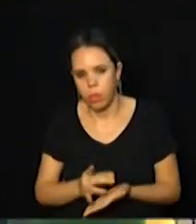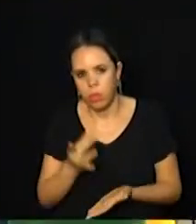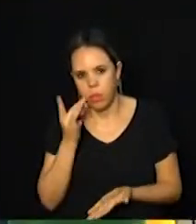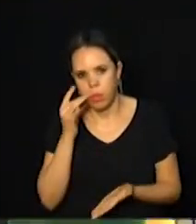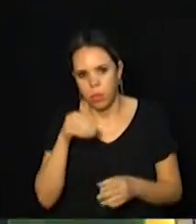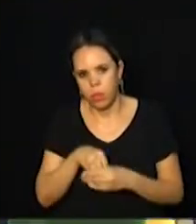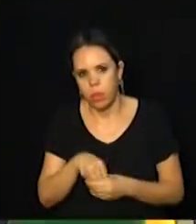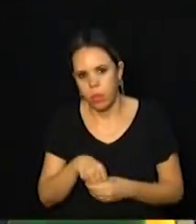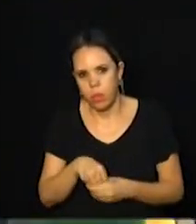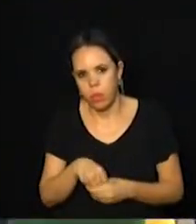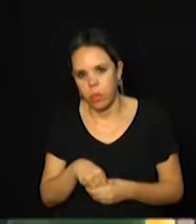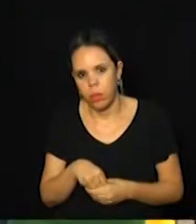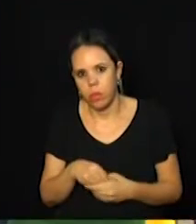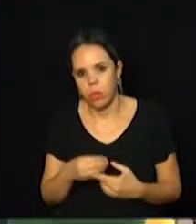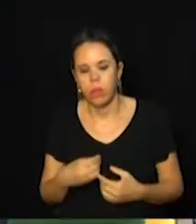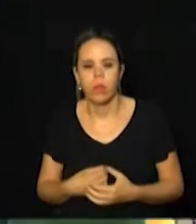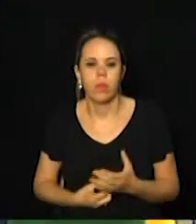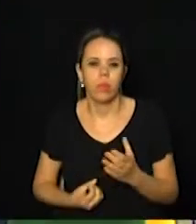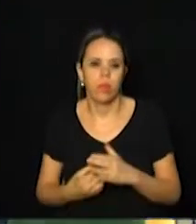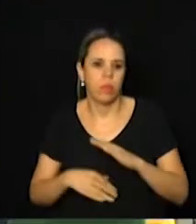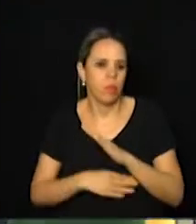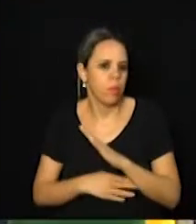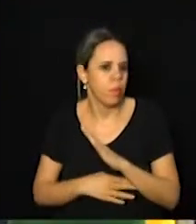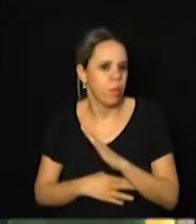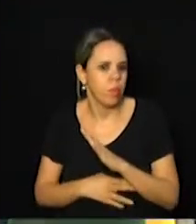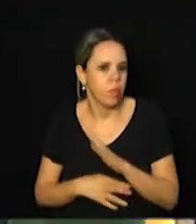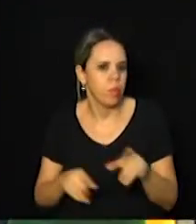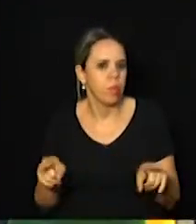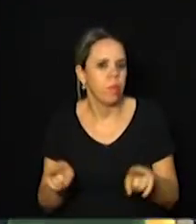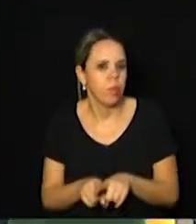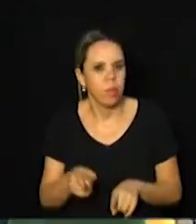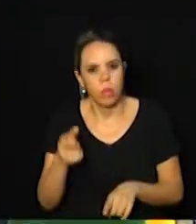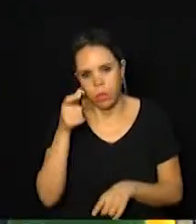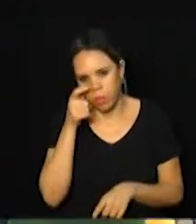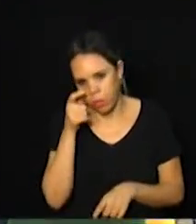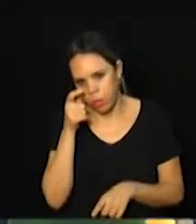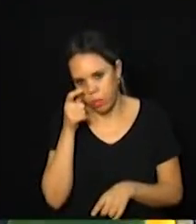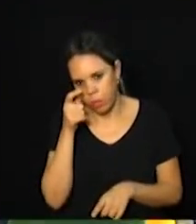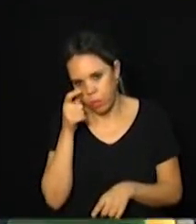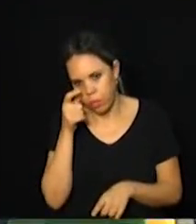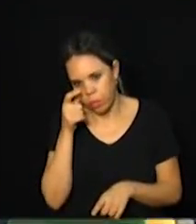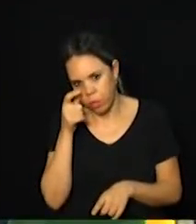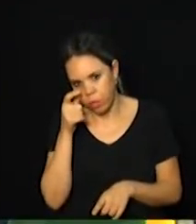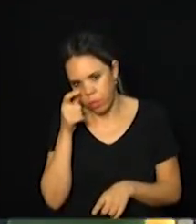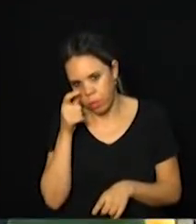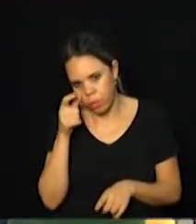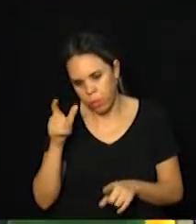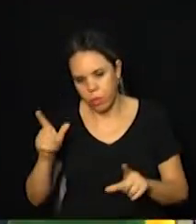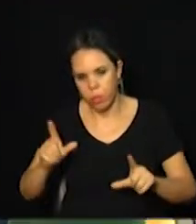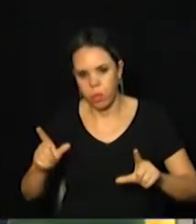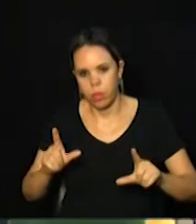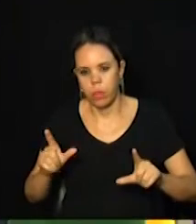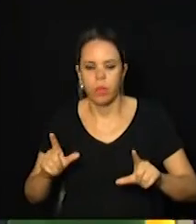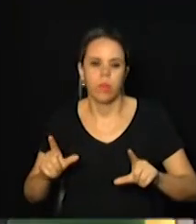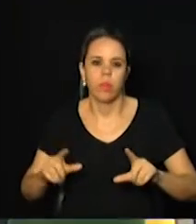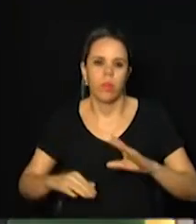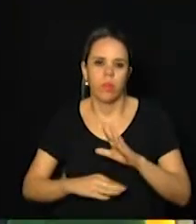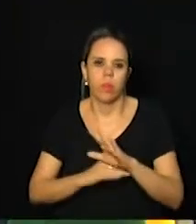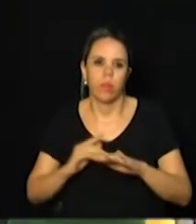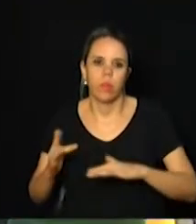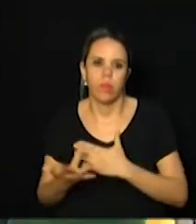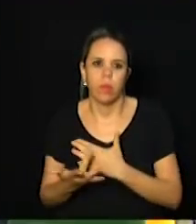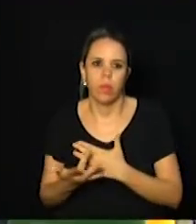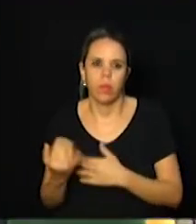aqui dentro acompanhando tudo que acontece na câmara de Campinas mas tá a campanha pela pelos canais da TV Câmara E também pelas nossas